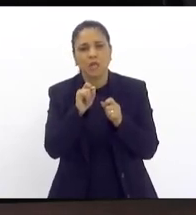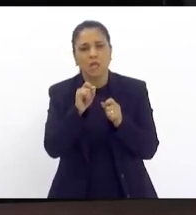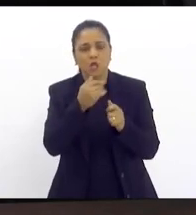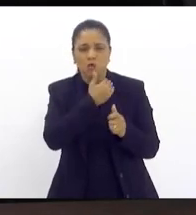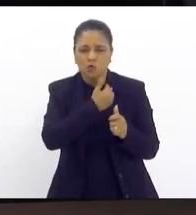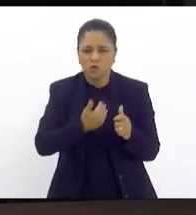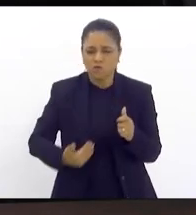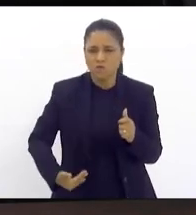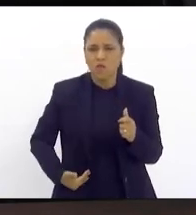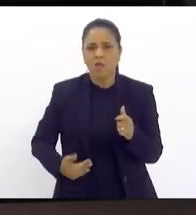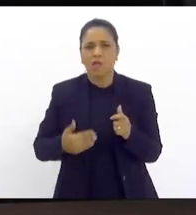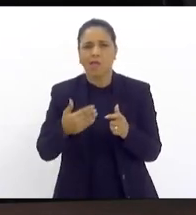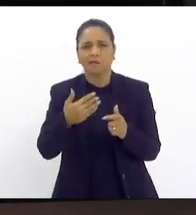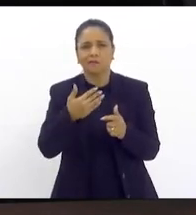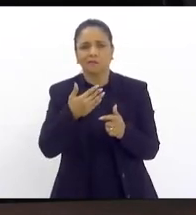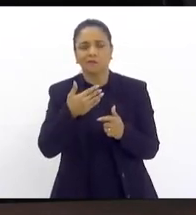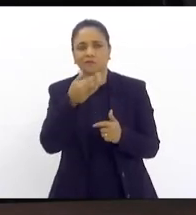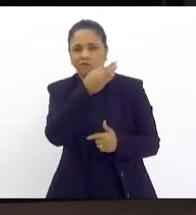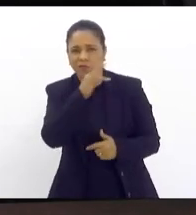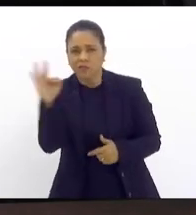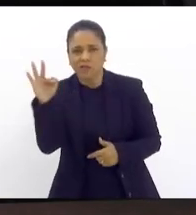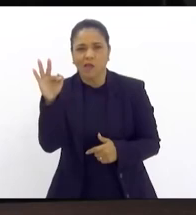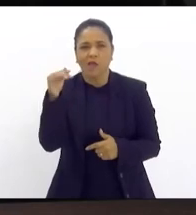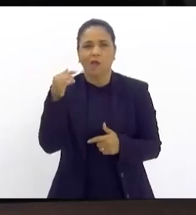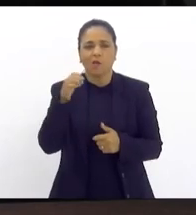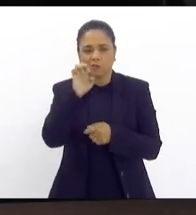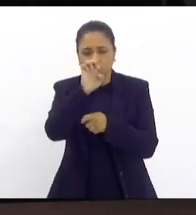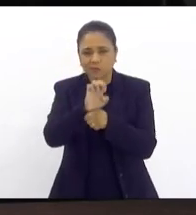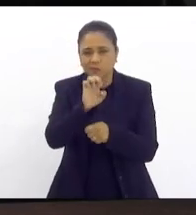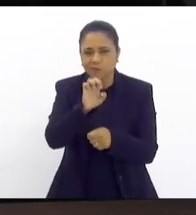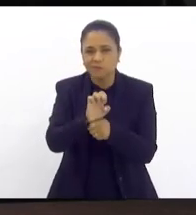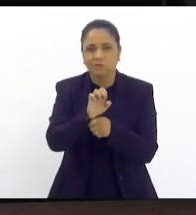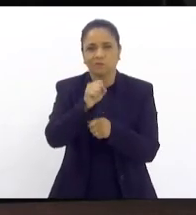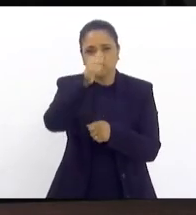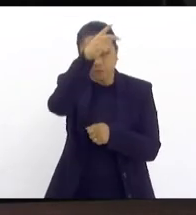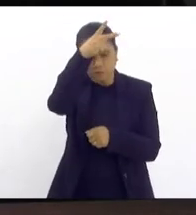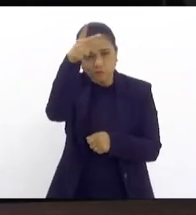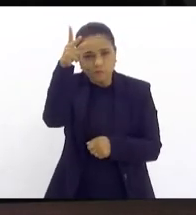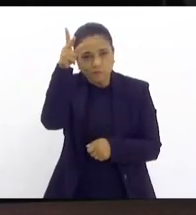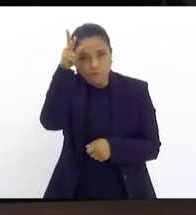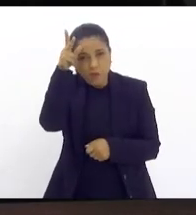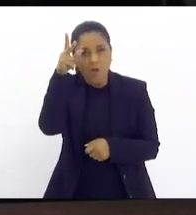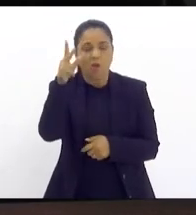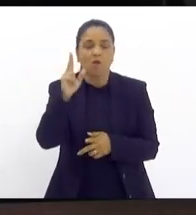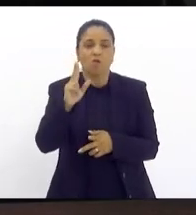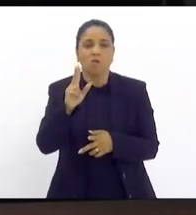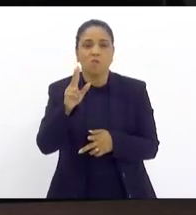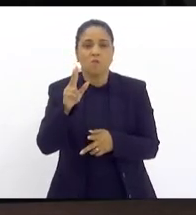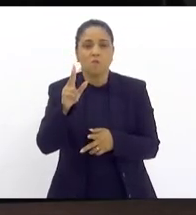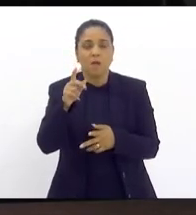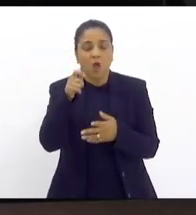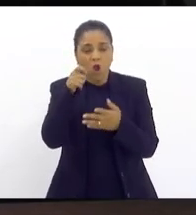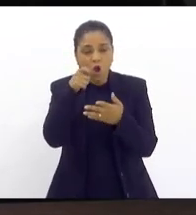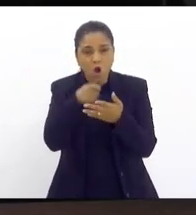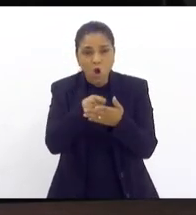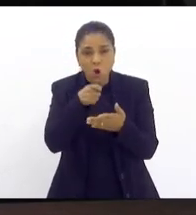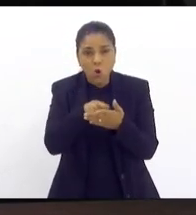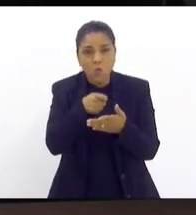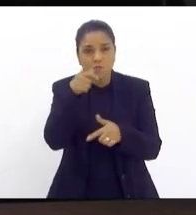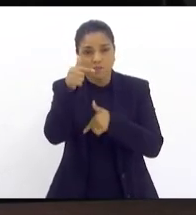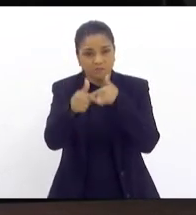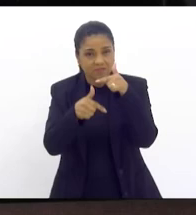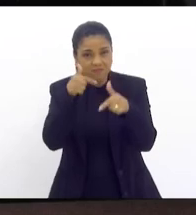estadual Federal Municipal e cumprimento ao trabalho